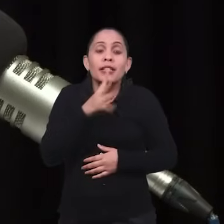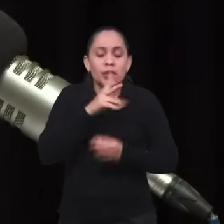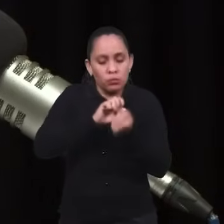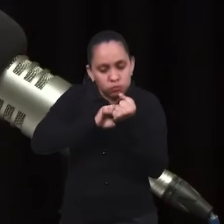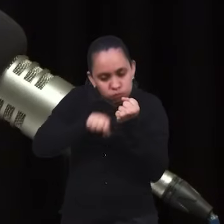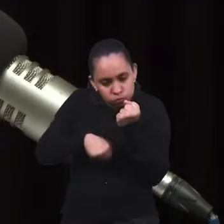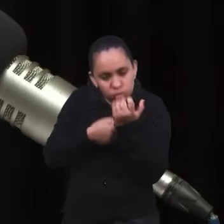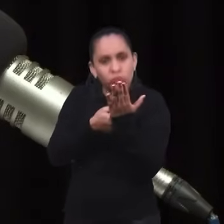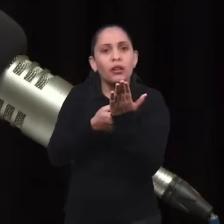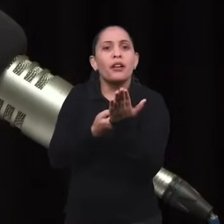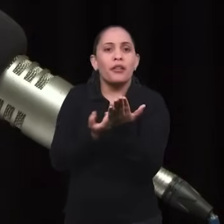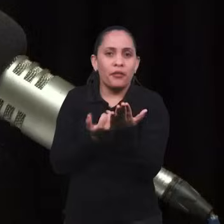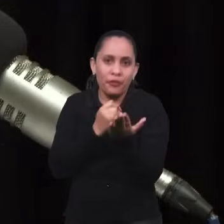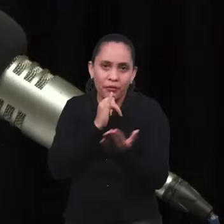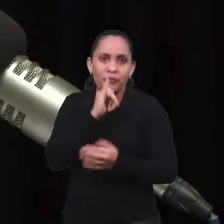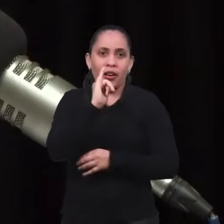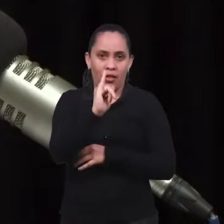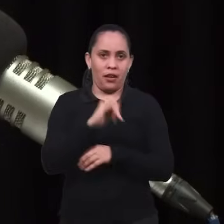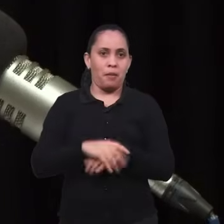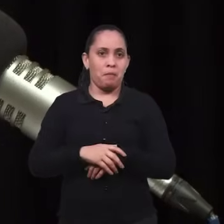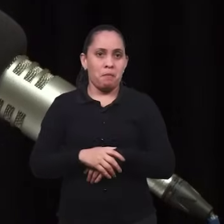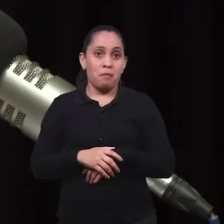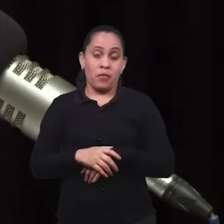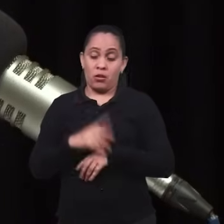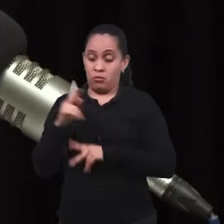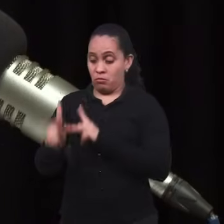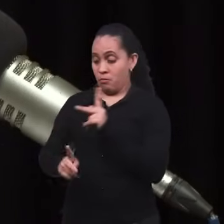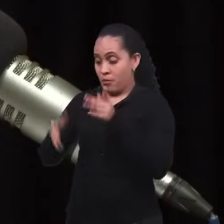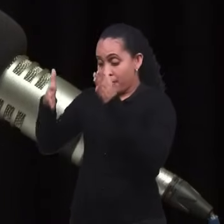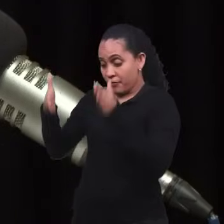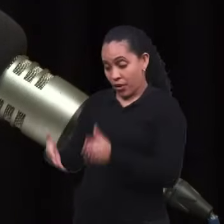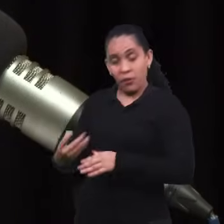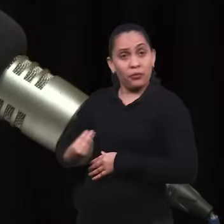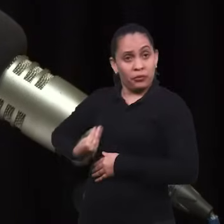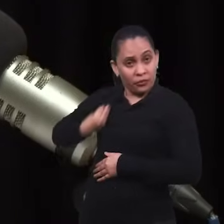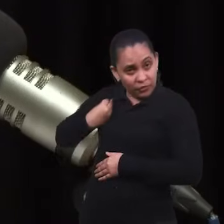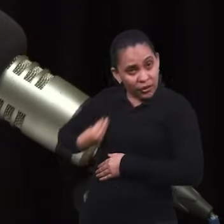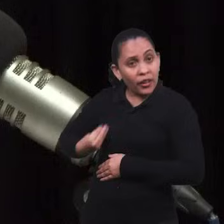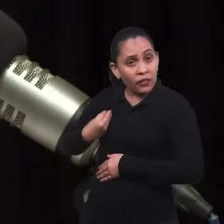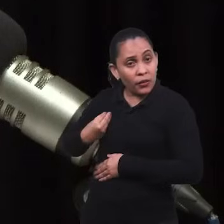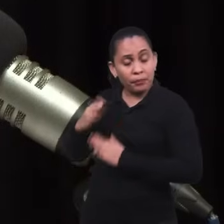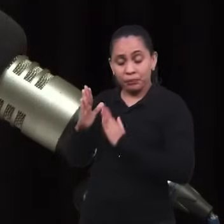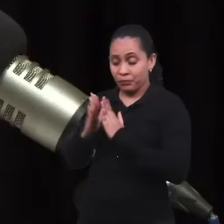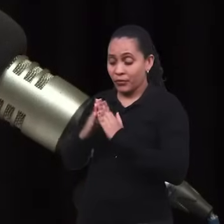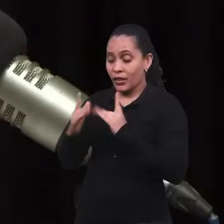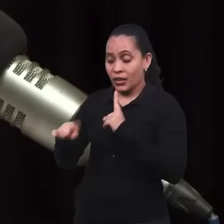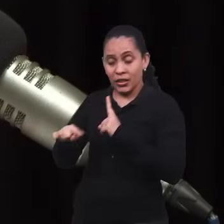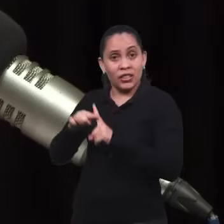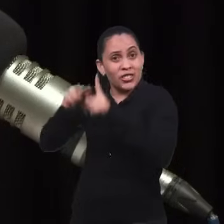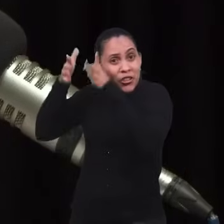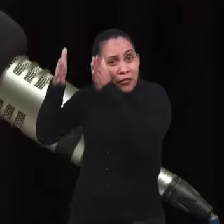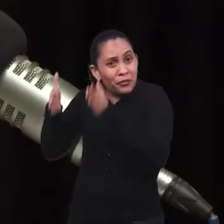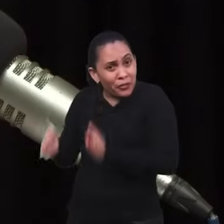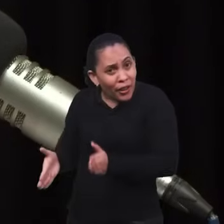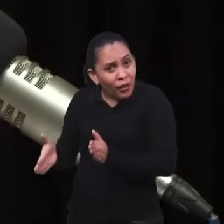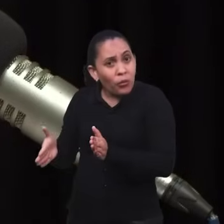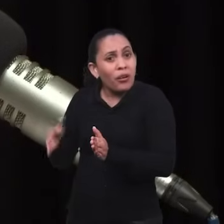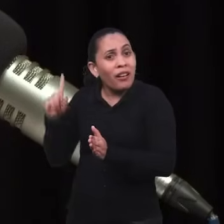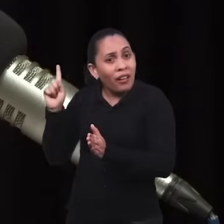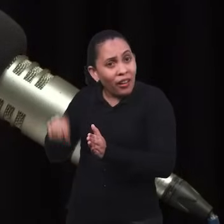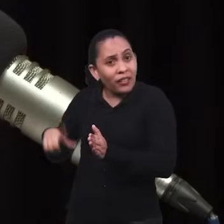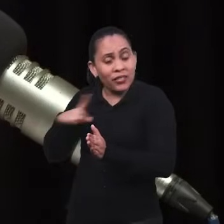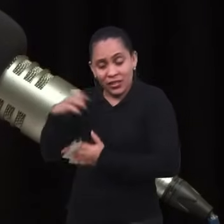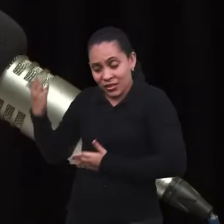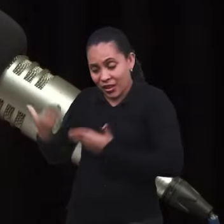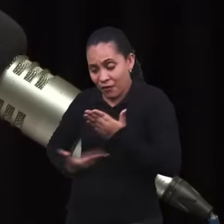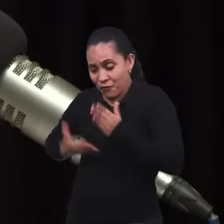que ela conheceu o mistério, falar dele, né, que é o que a igreja vive. A igreja fiel, ela é